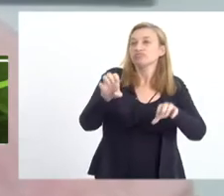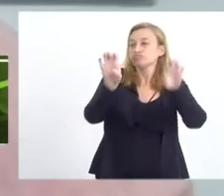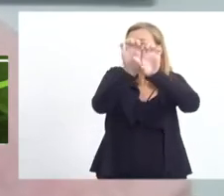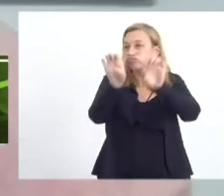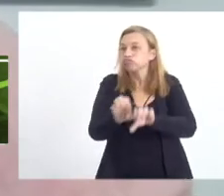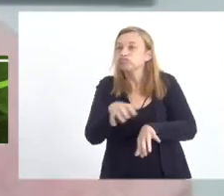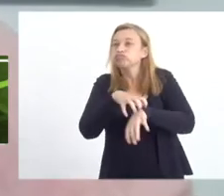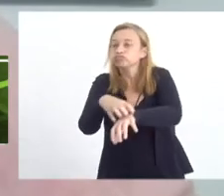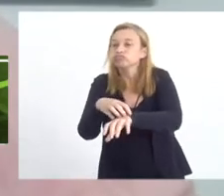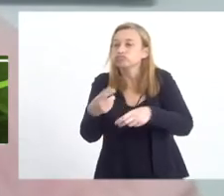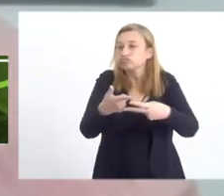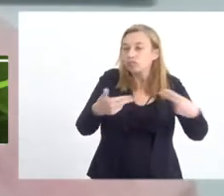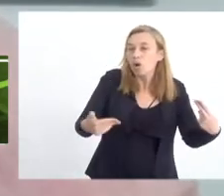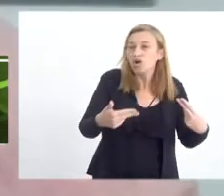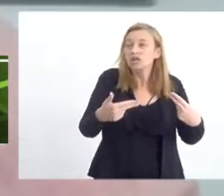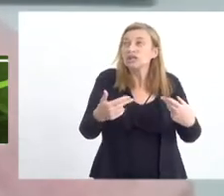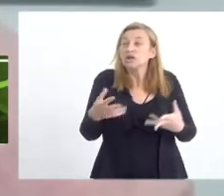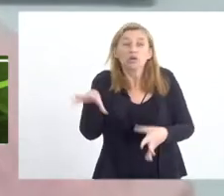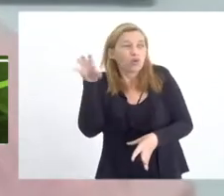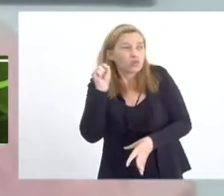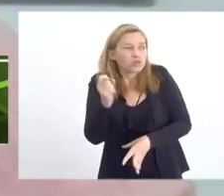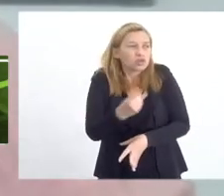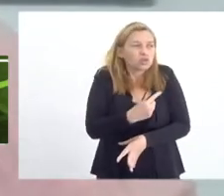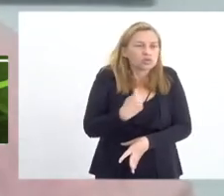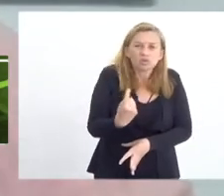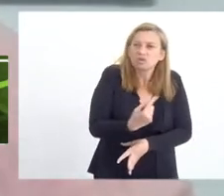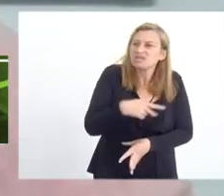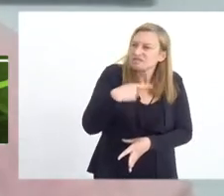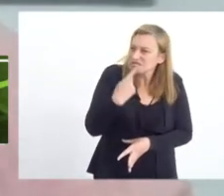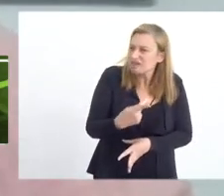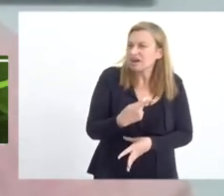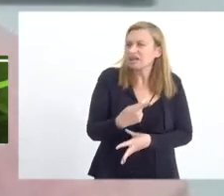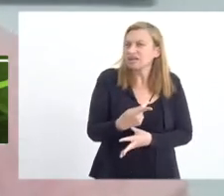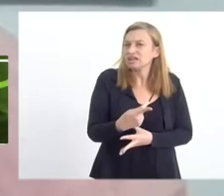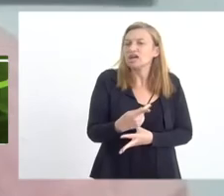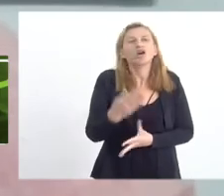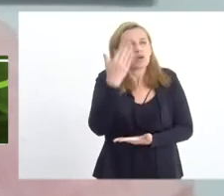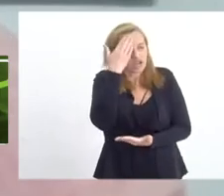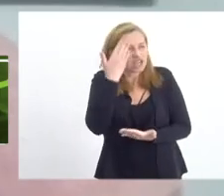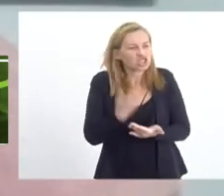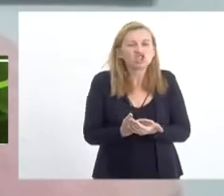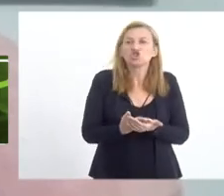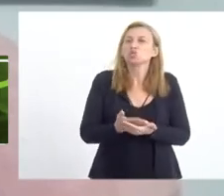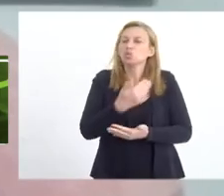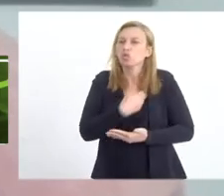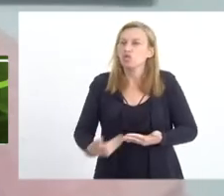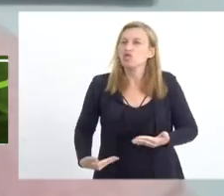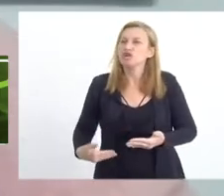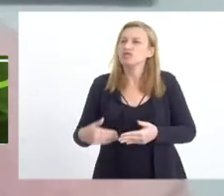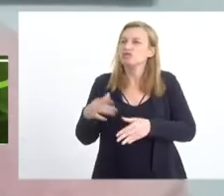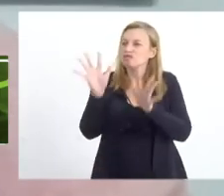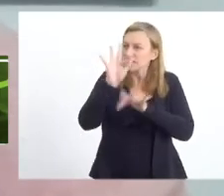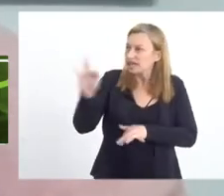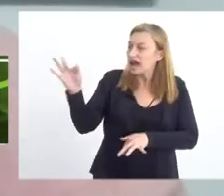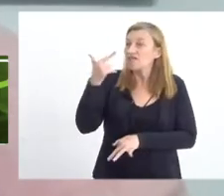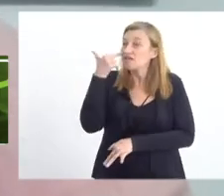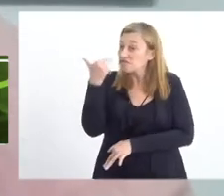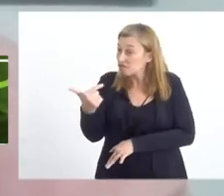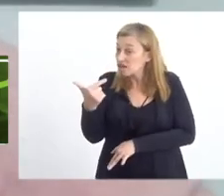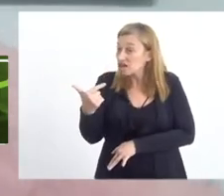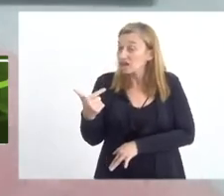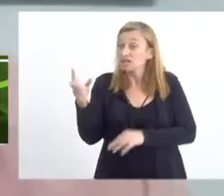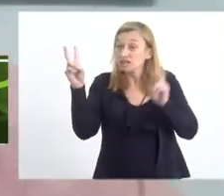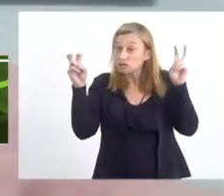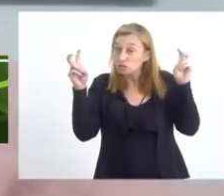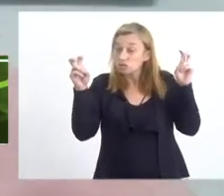a nossa insatisfação momentânea, que eu acredito que o governo federal deverá rever essa posição